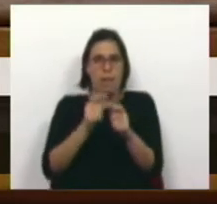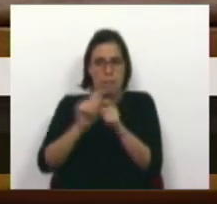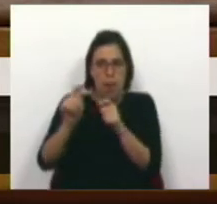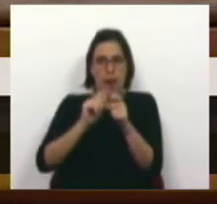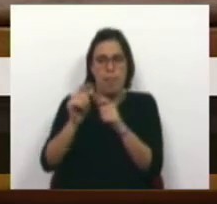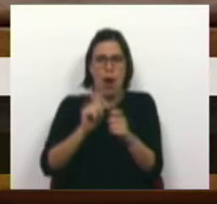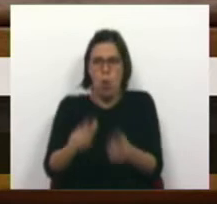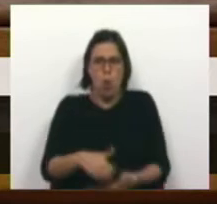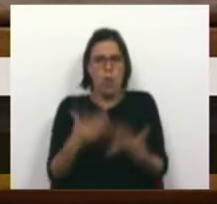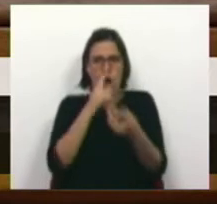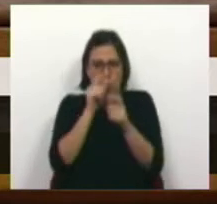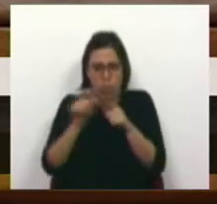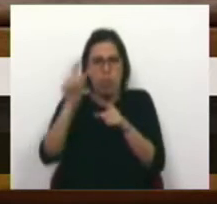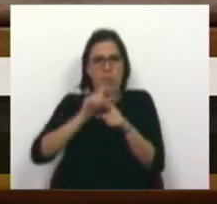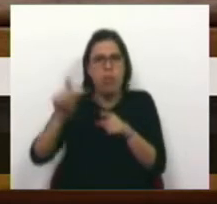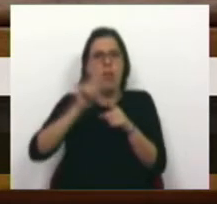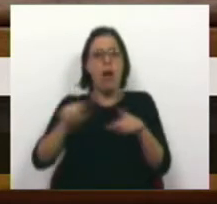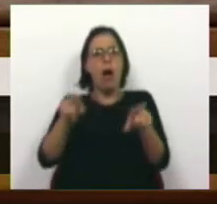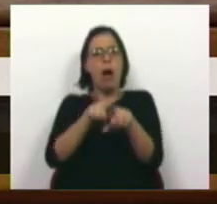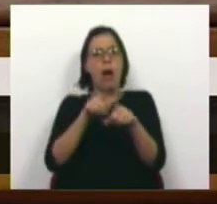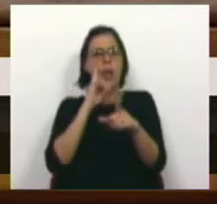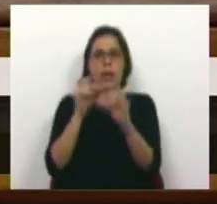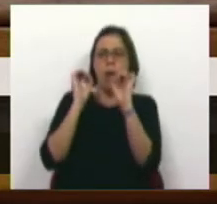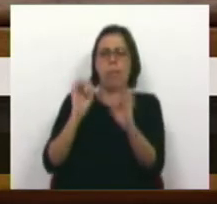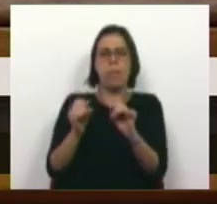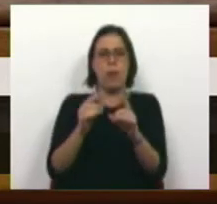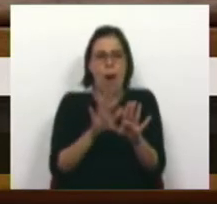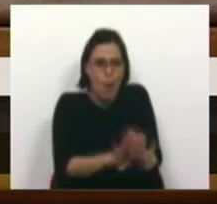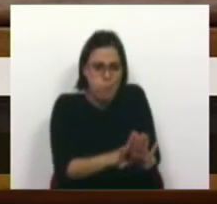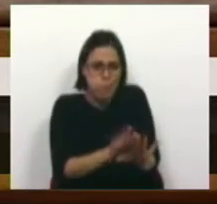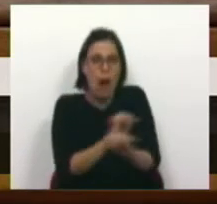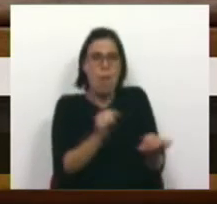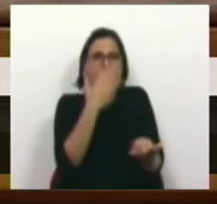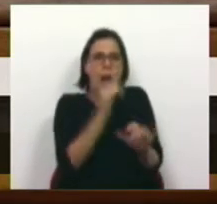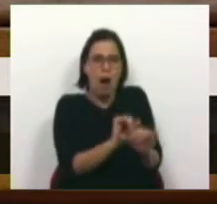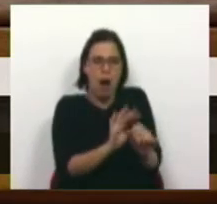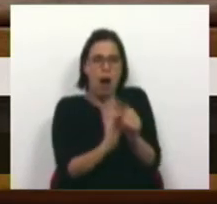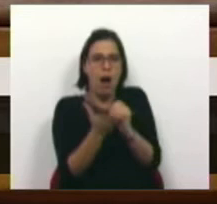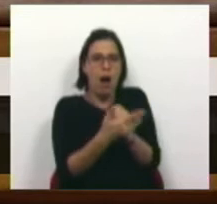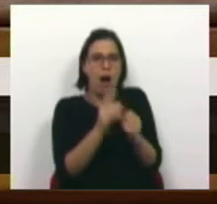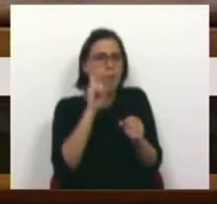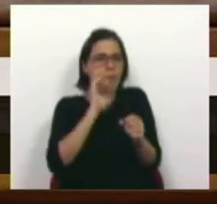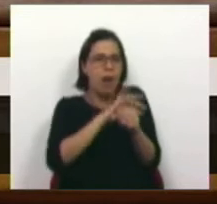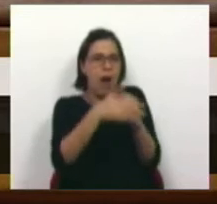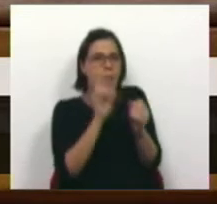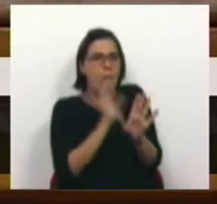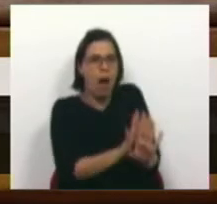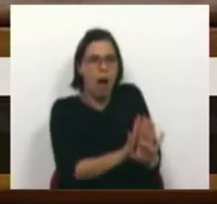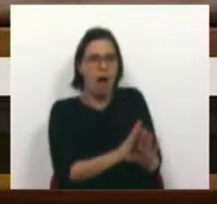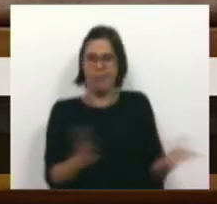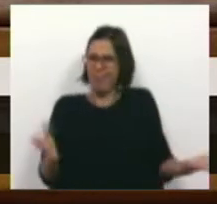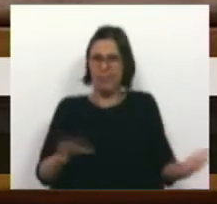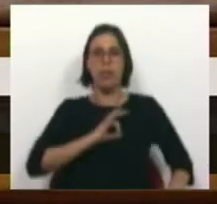dívida impagável aos bocadinhos é como tentar neutralizar a bomba envolvendo-a em celofane. Senhor